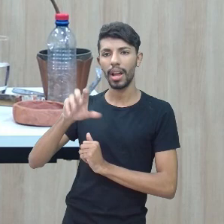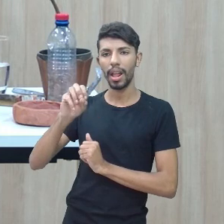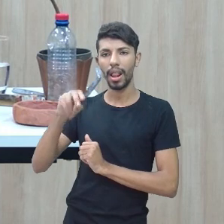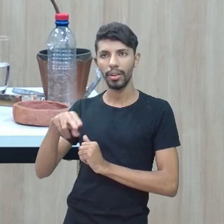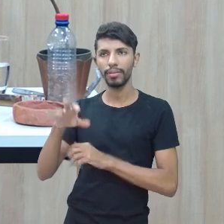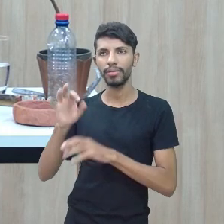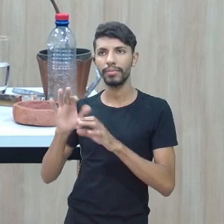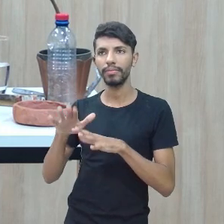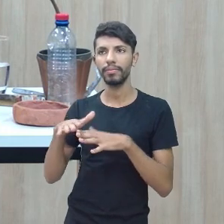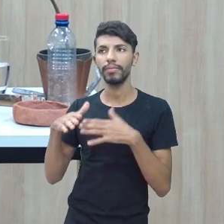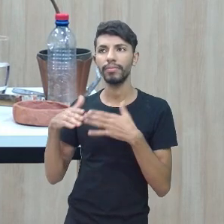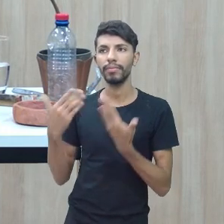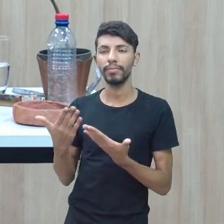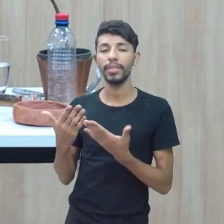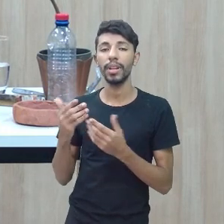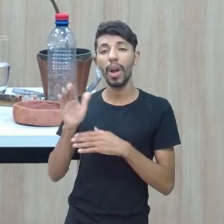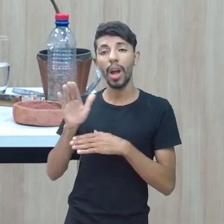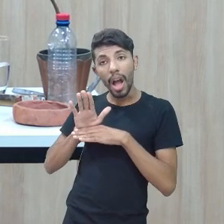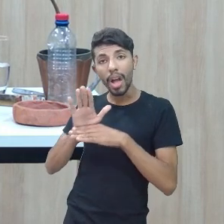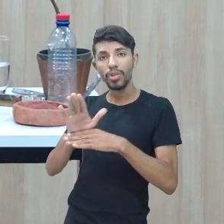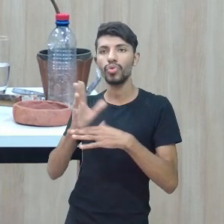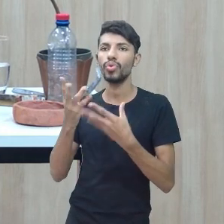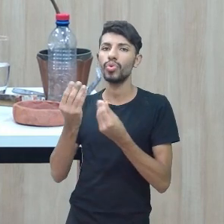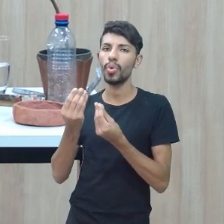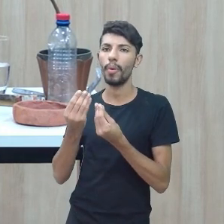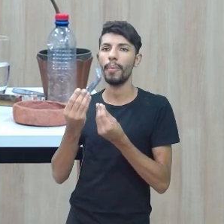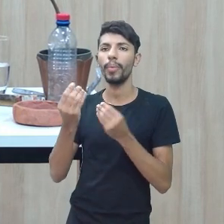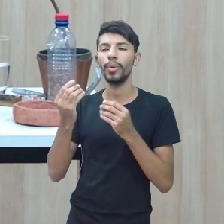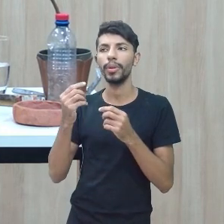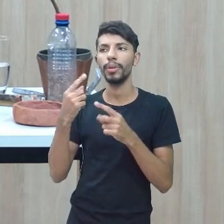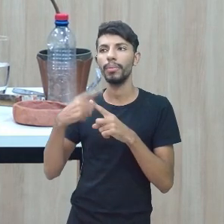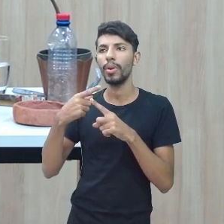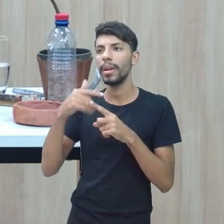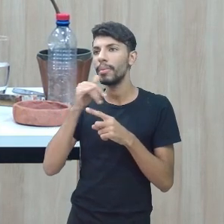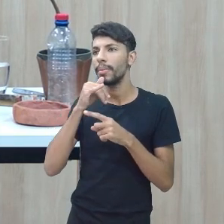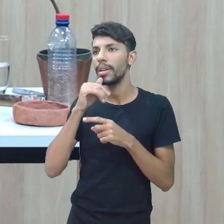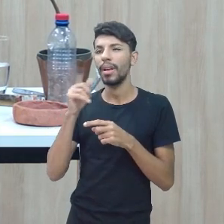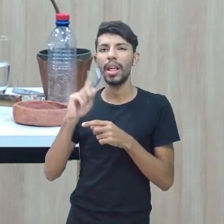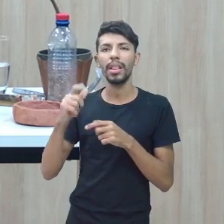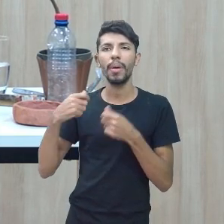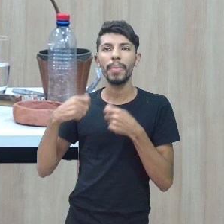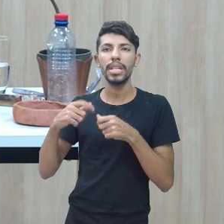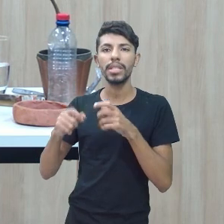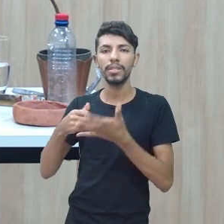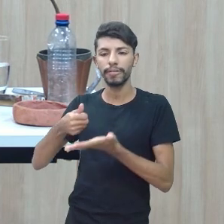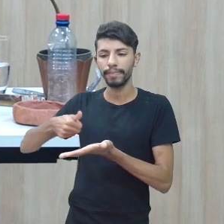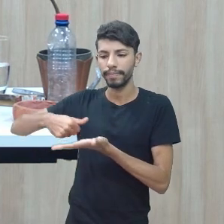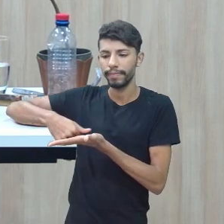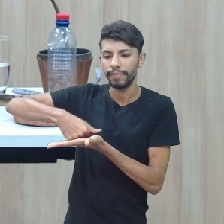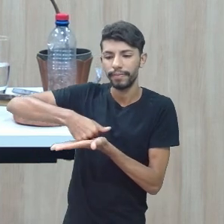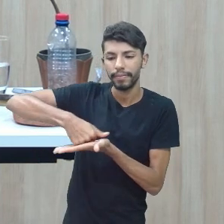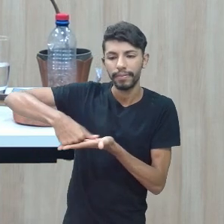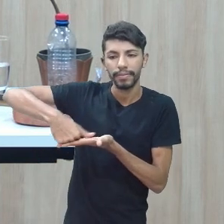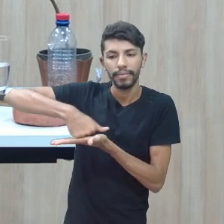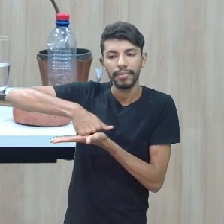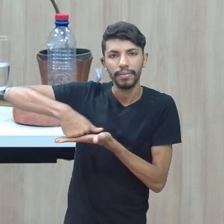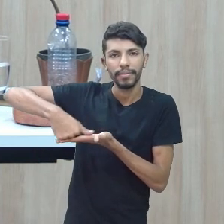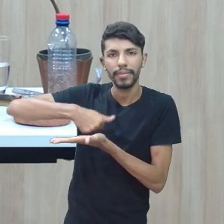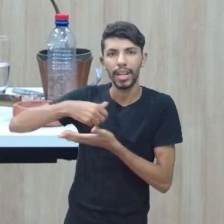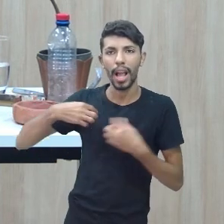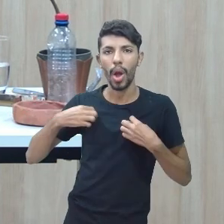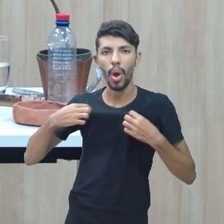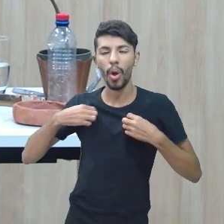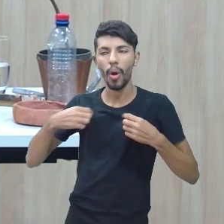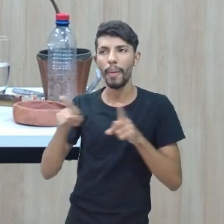ele veio, favoreceu muito, por questão aí de não preciso passar a roupa seca rapidamente.